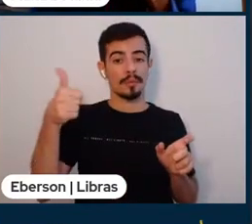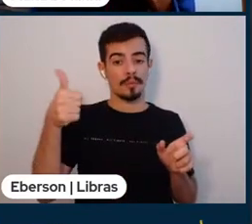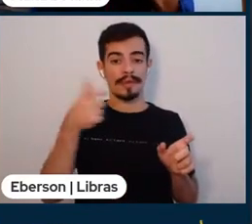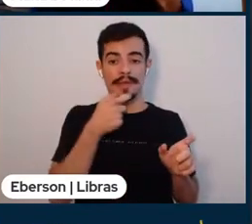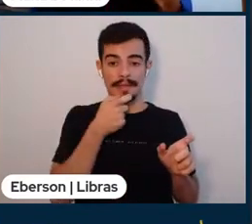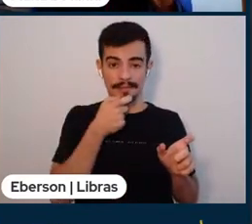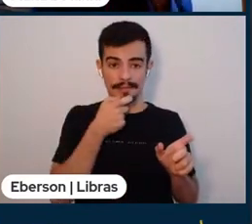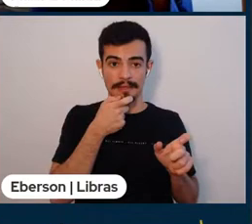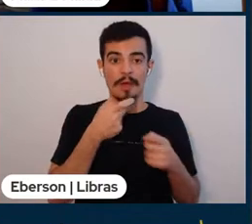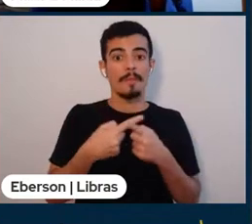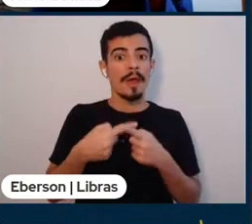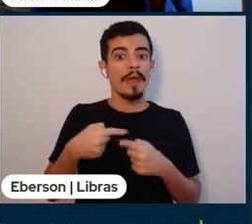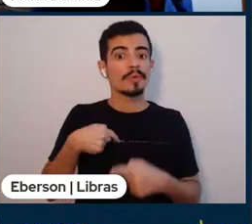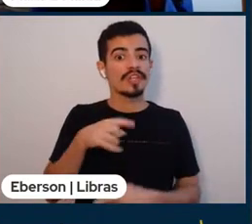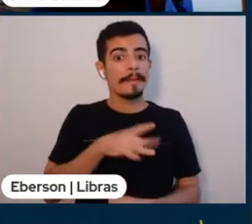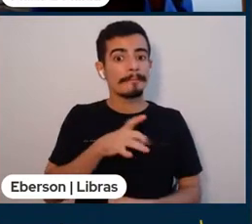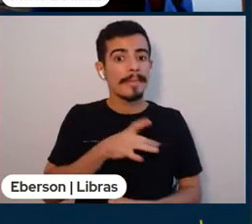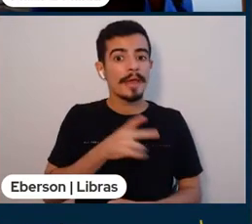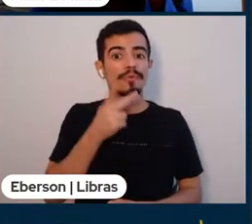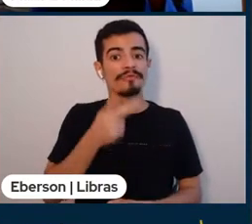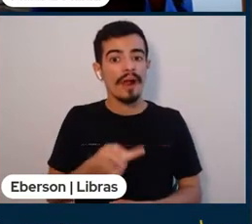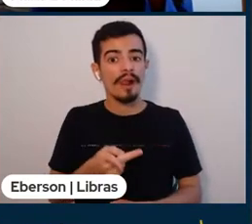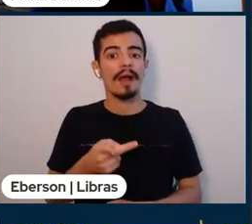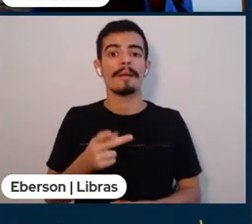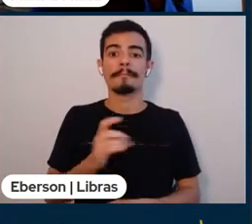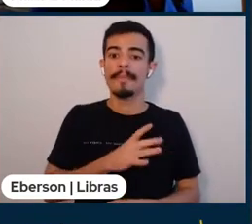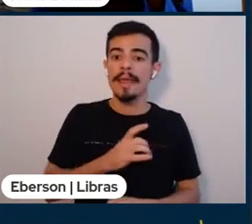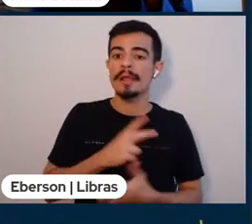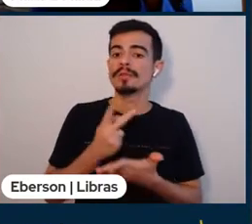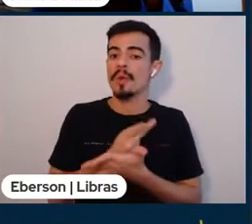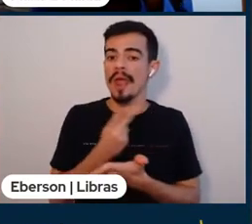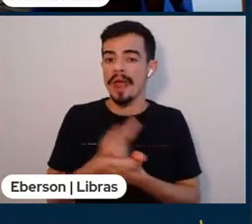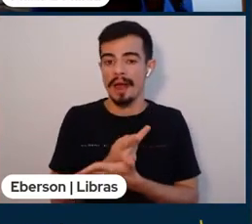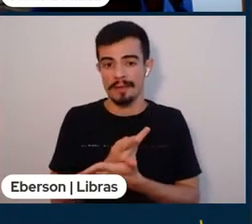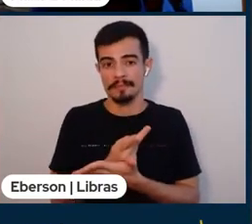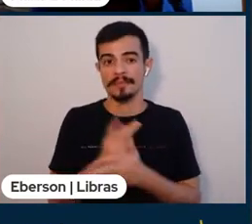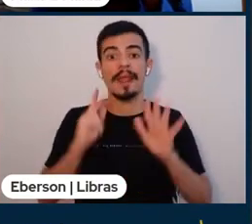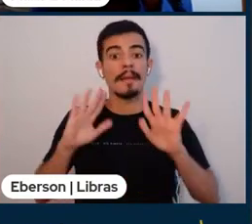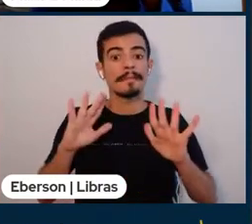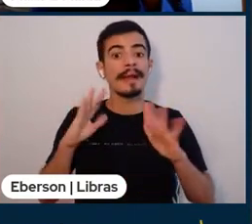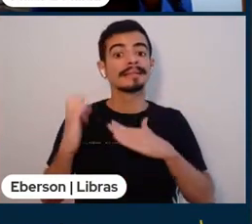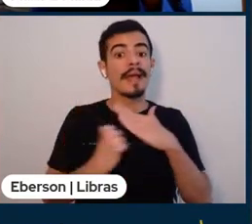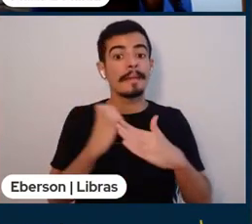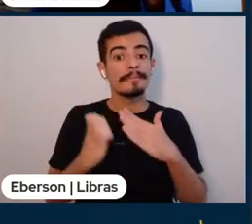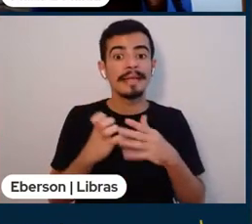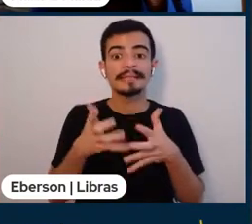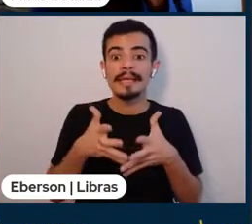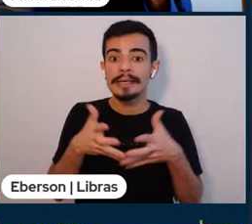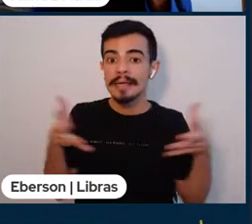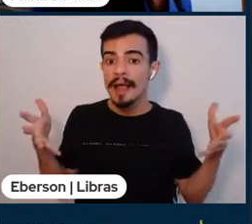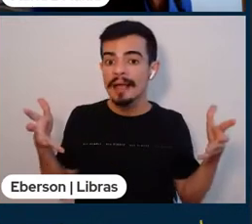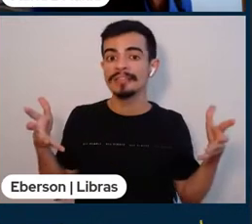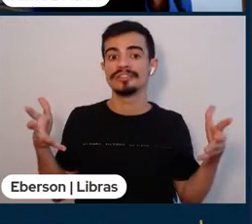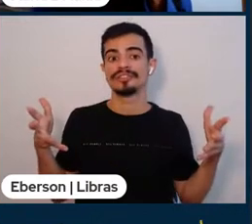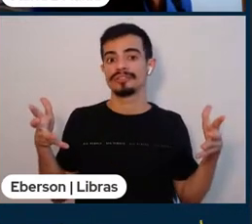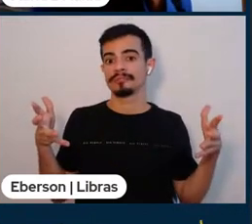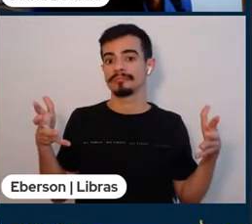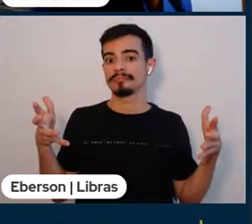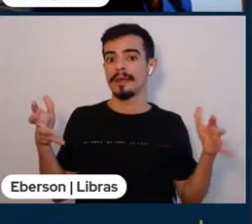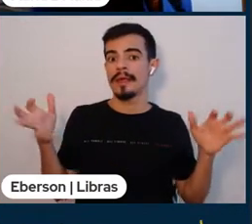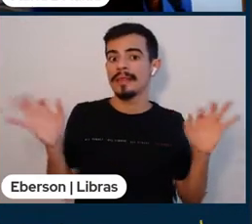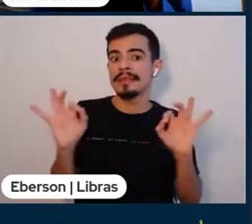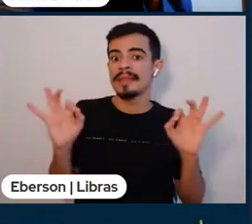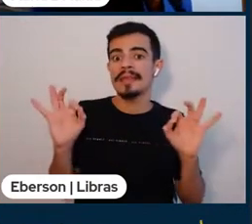você vai errar, você vai falar errado. Mas, por ser uma empresa grande, ninguém tem o inglês como a